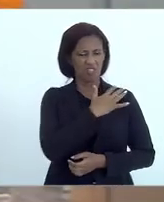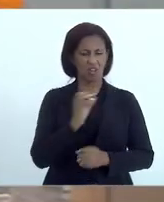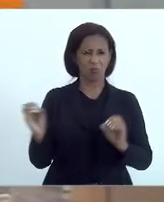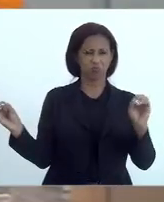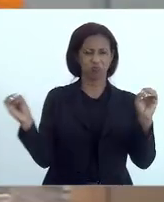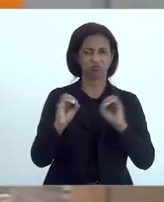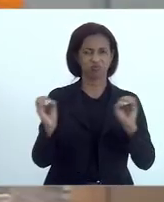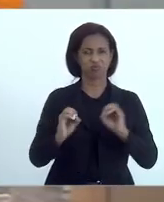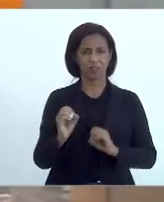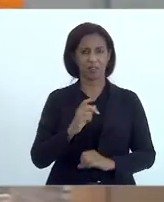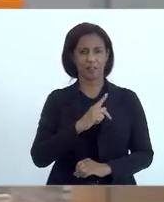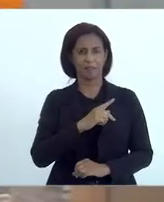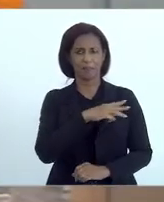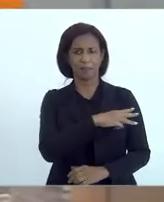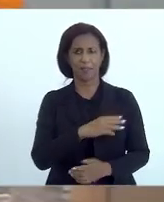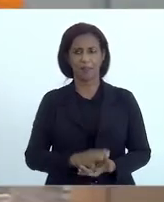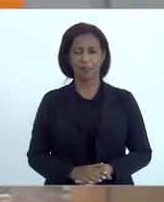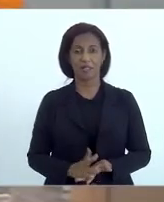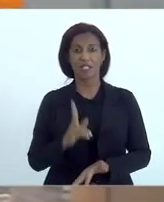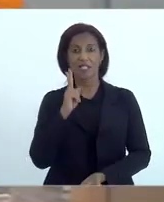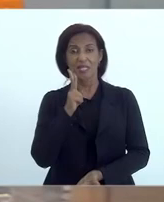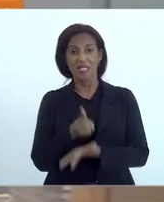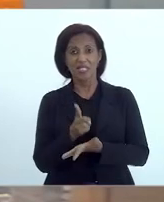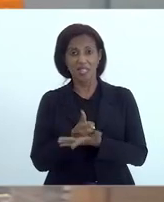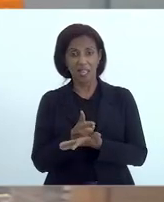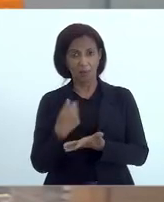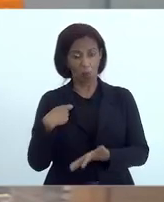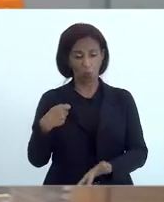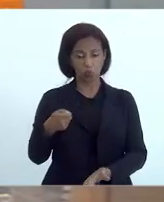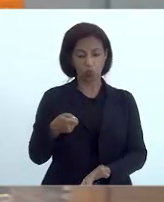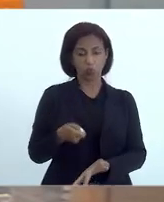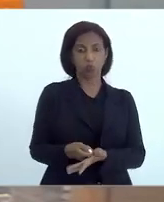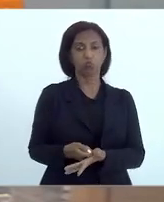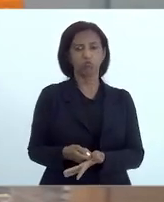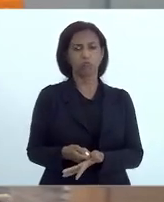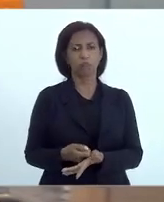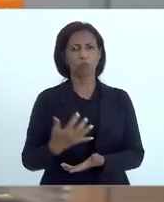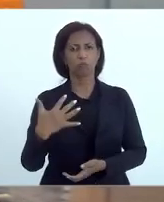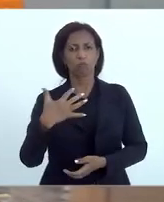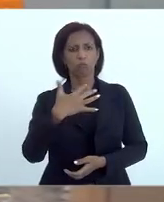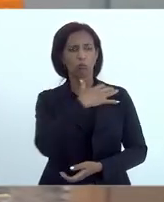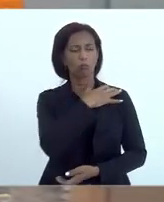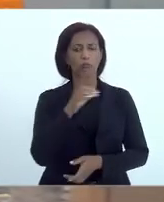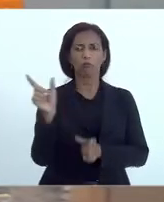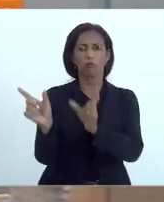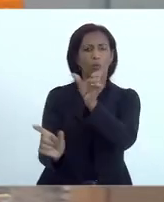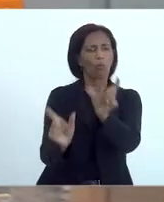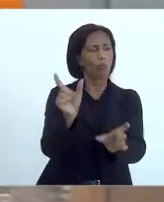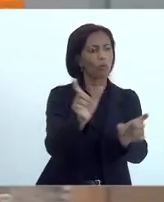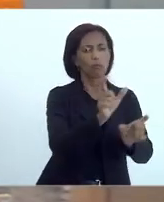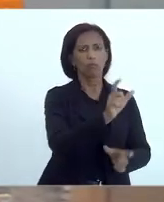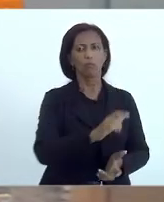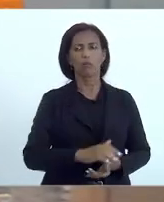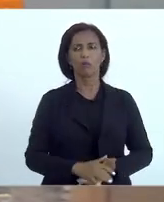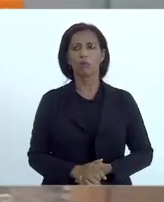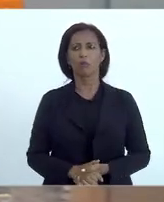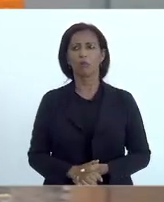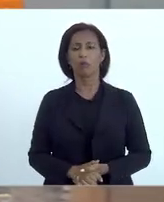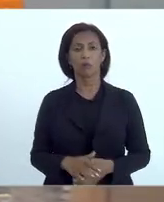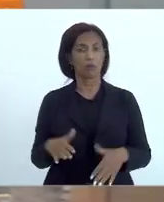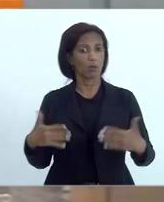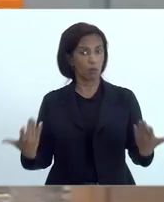nenhum da Polícia Militar toda vez que tive que ser duro com o comandante-geral com qualquer oficial